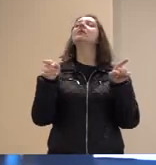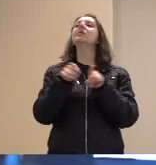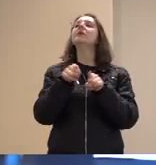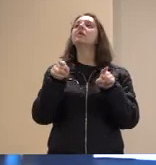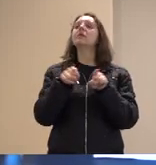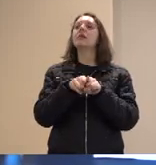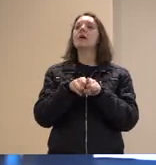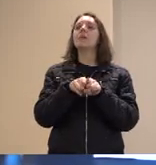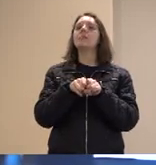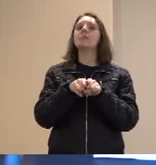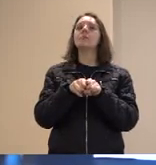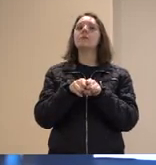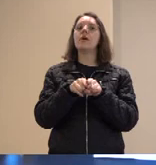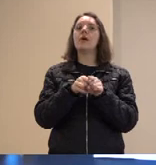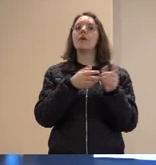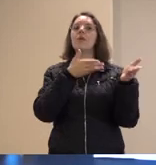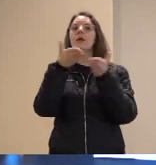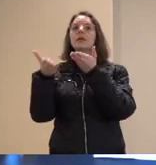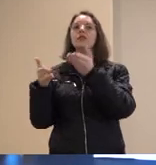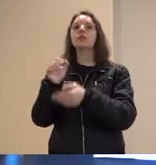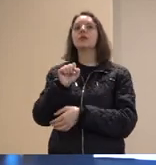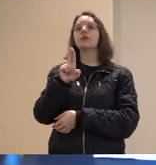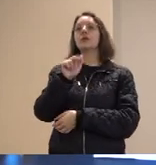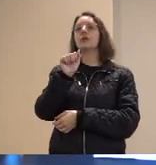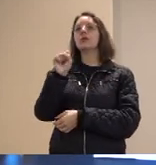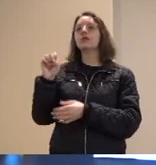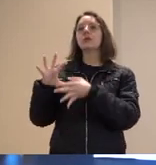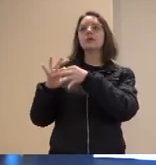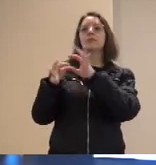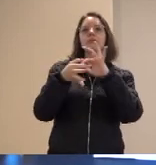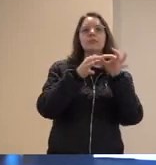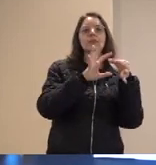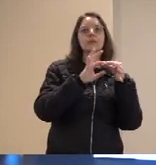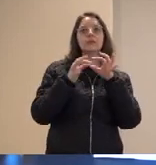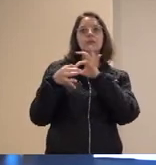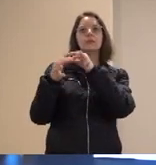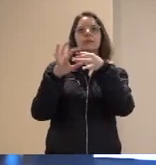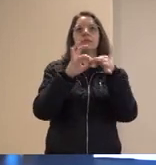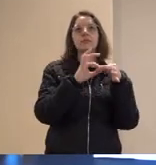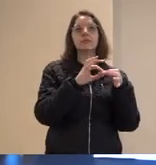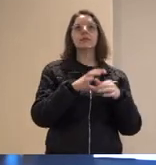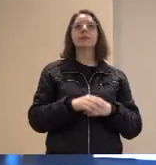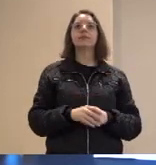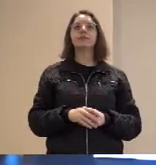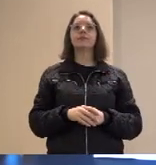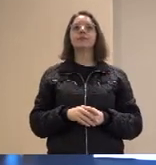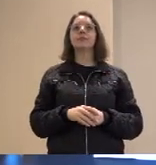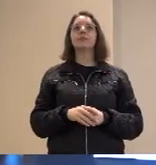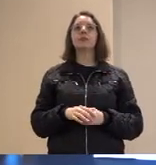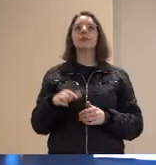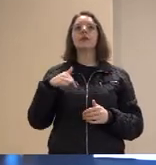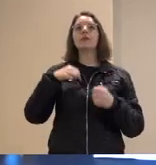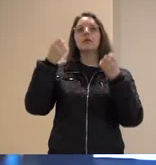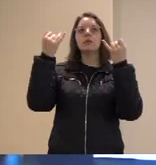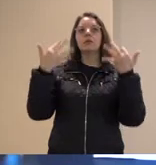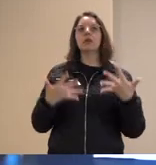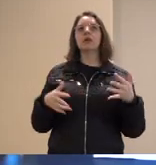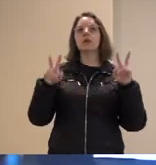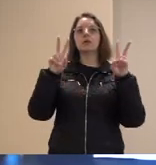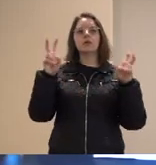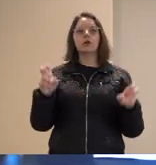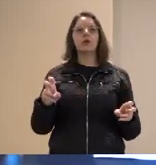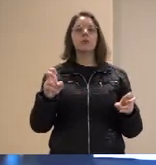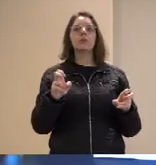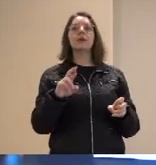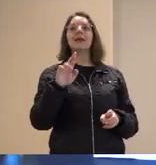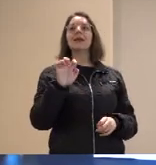a integralidade do Sistema Único da Assistência Social. E aí eu vou falar do reordenamento.